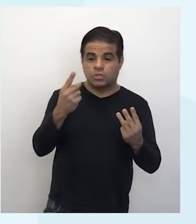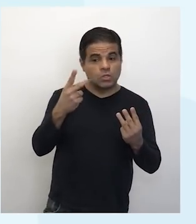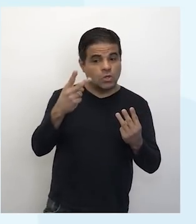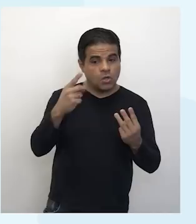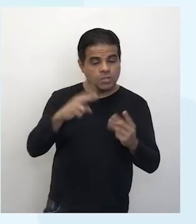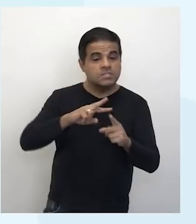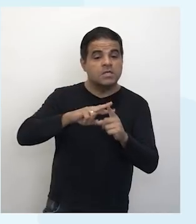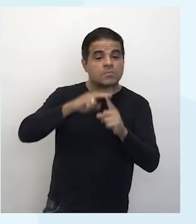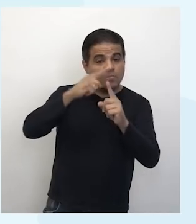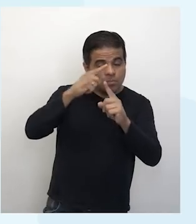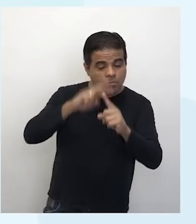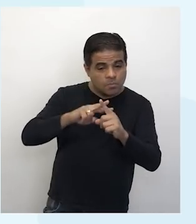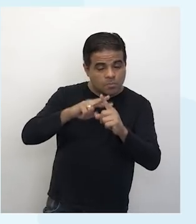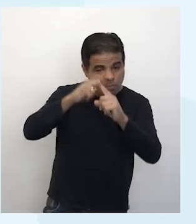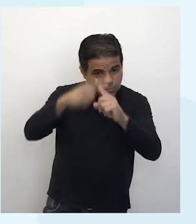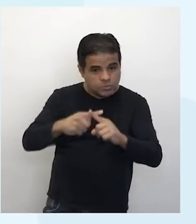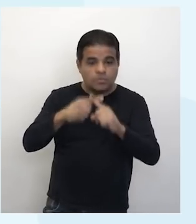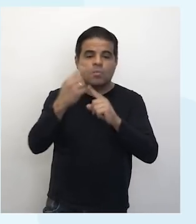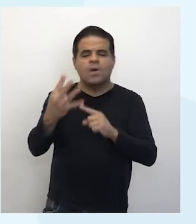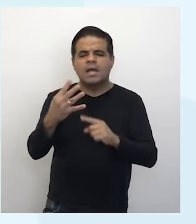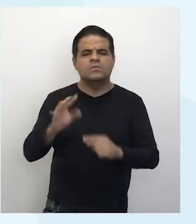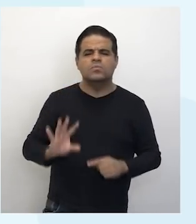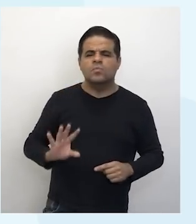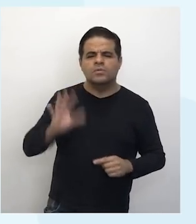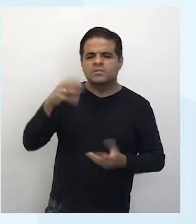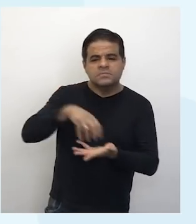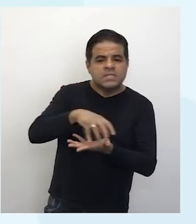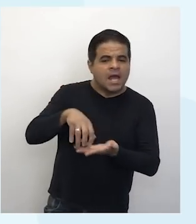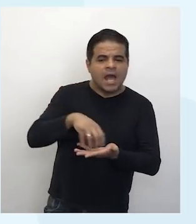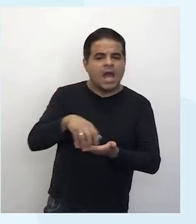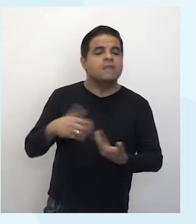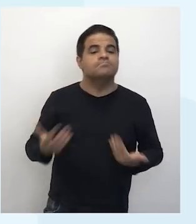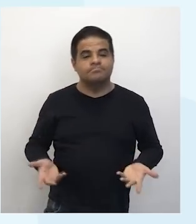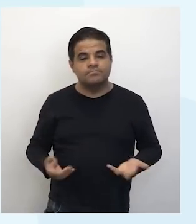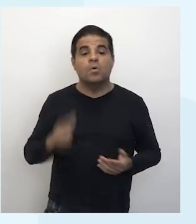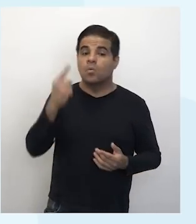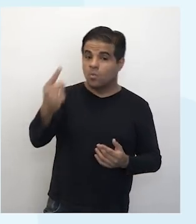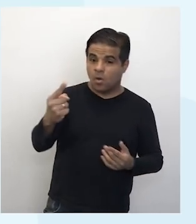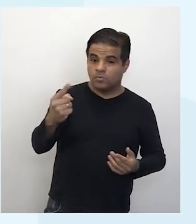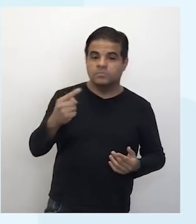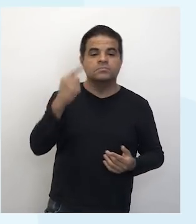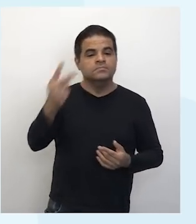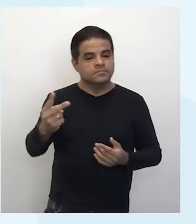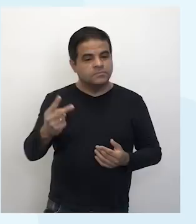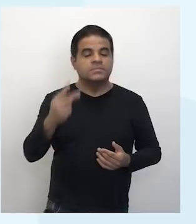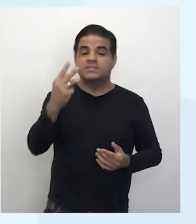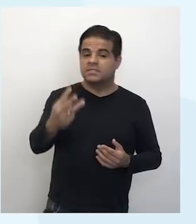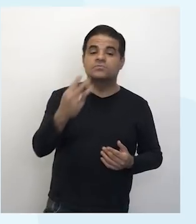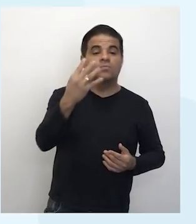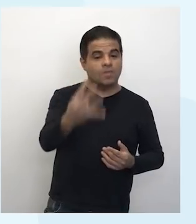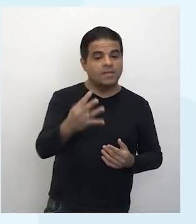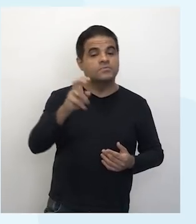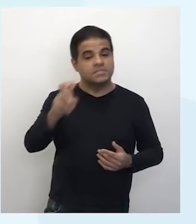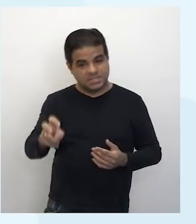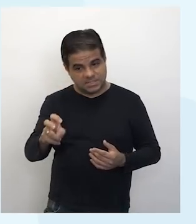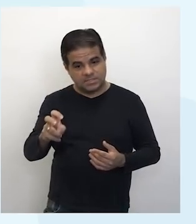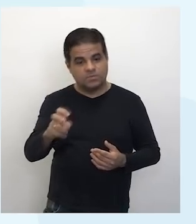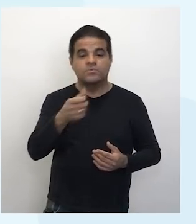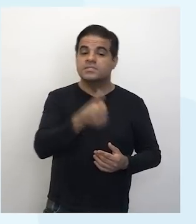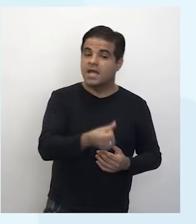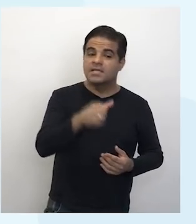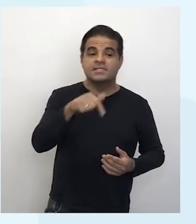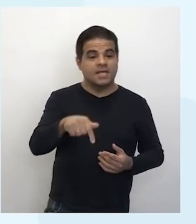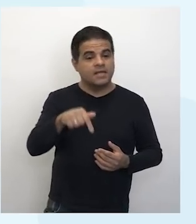por 4. E vamos ver, então, o que que acontece com a área, ó. 1, 2, 3, 4,